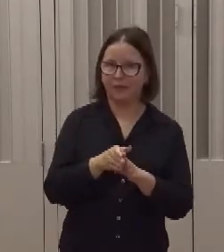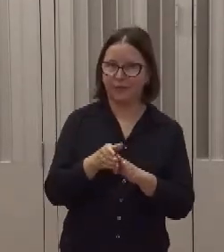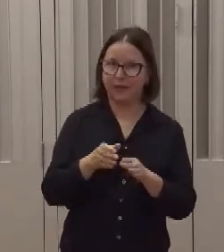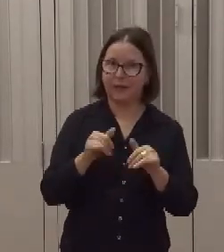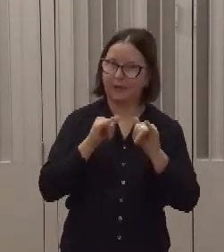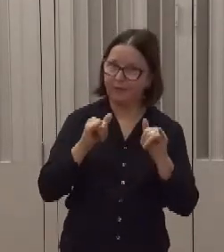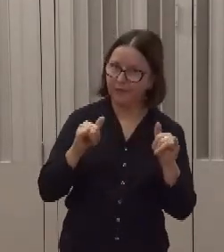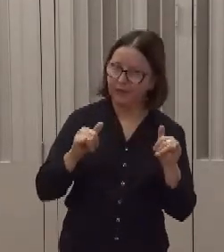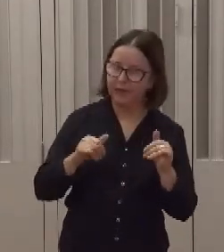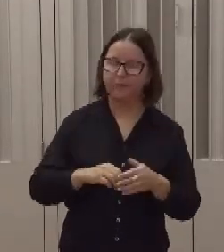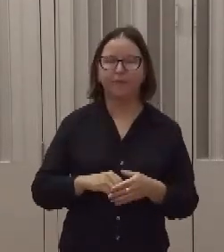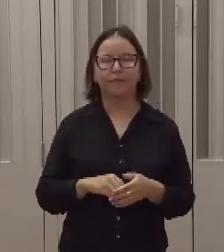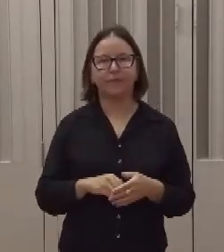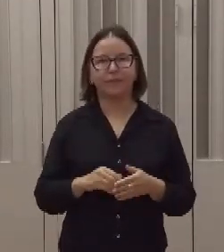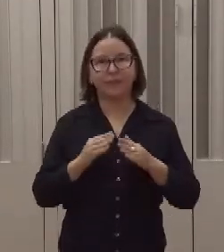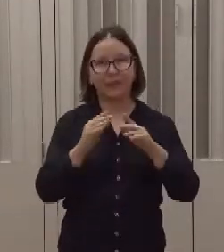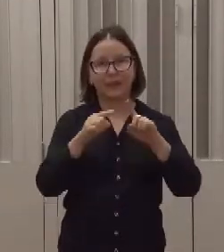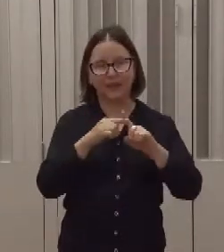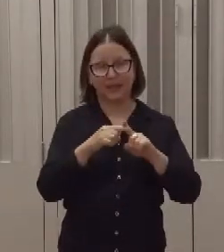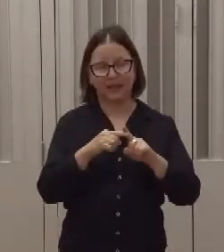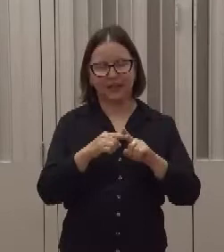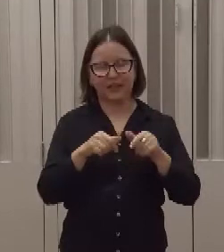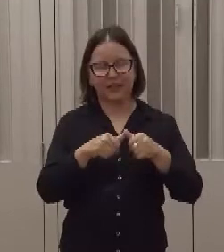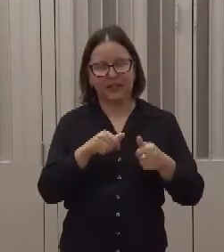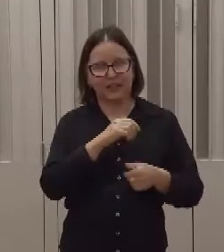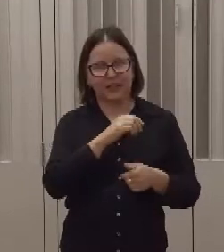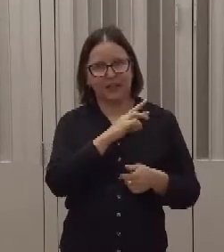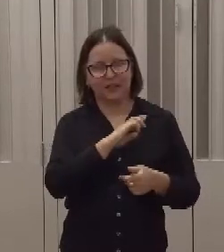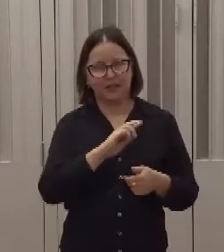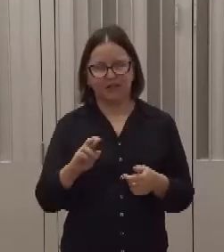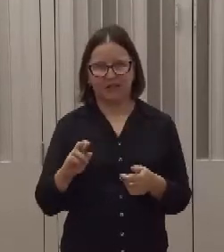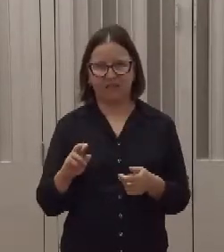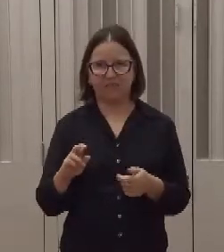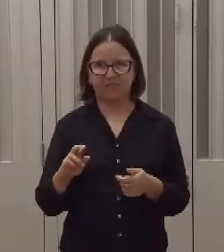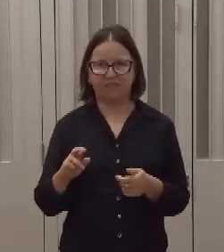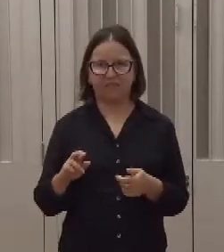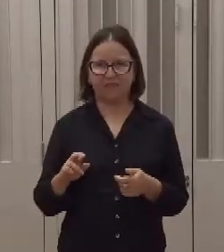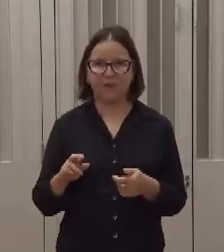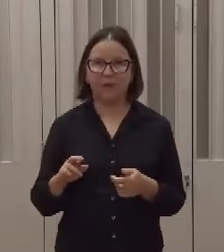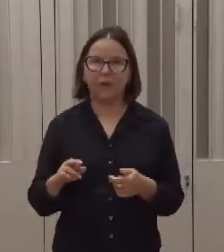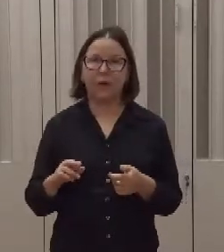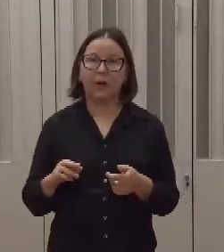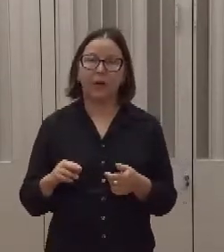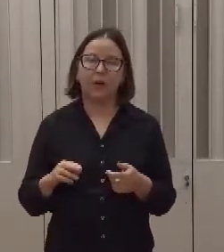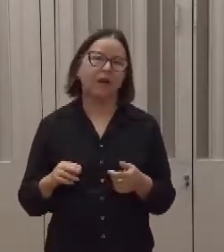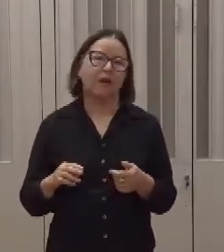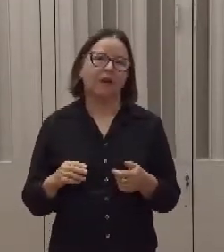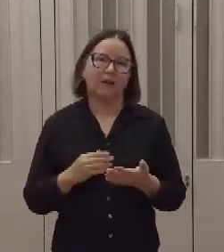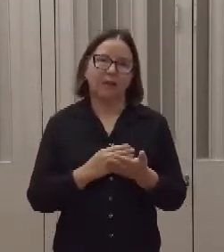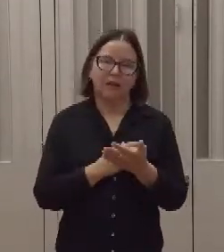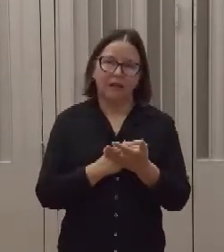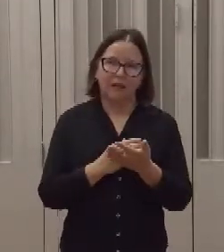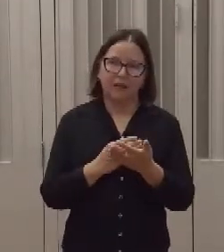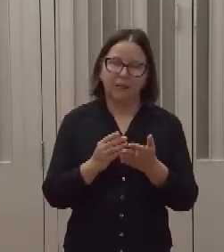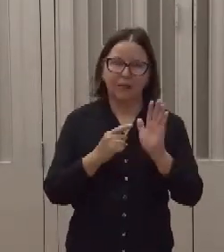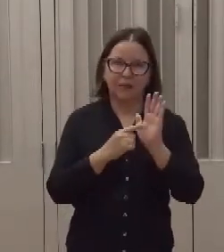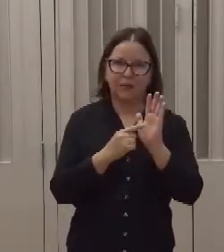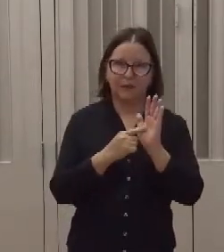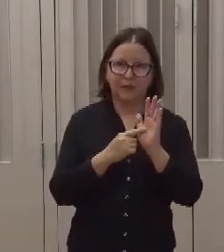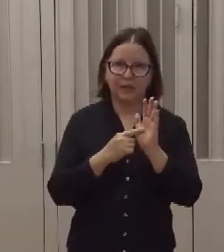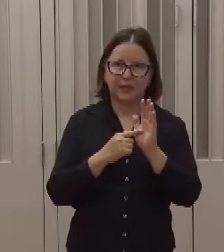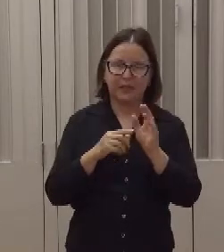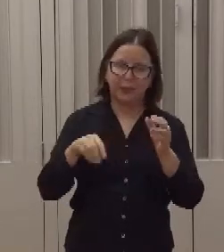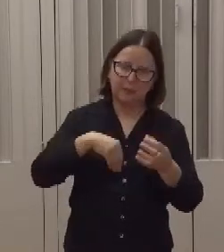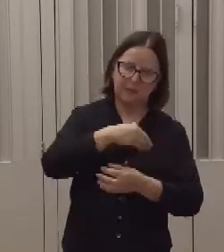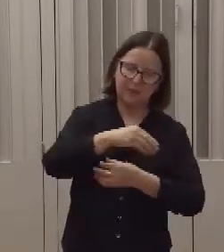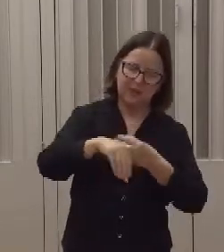Na igreja, o gnosticismo começou a emergir por meio do sincretismo, uma mistura de conceitos gnósticos